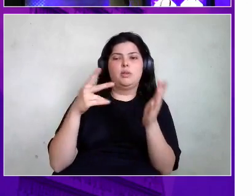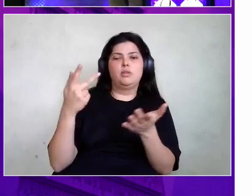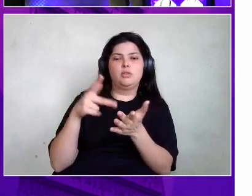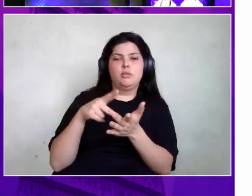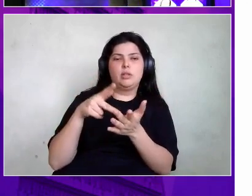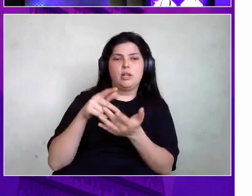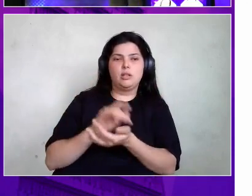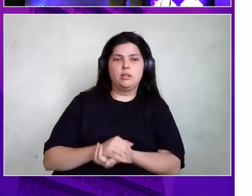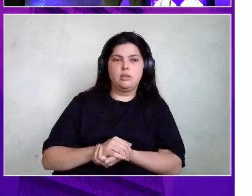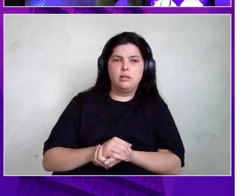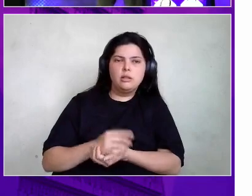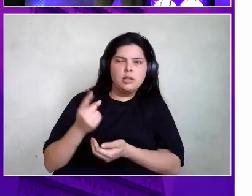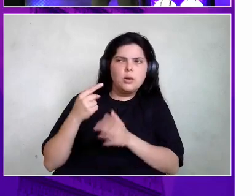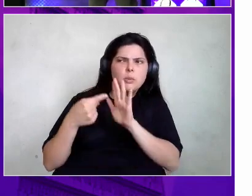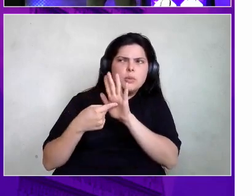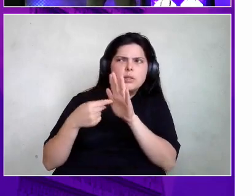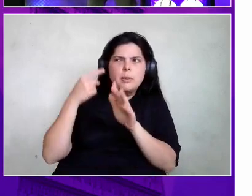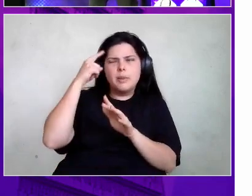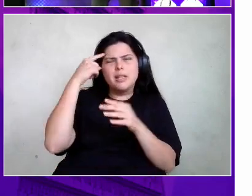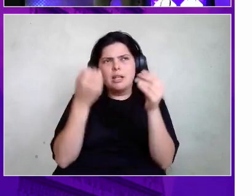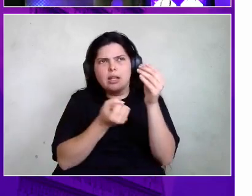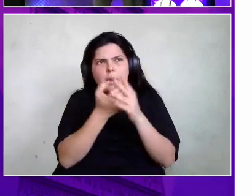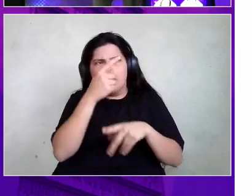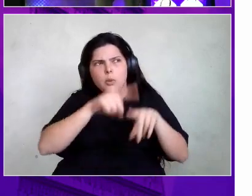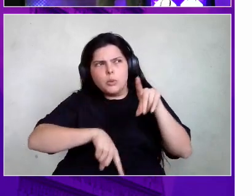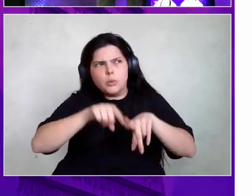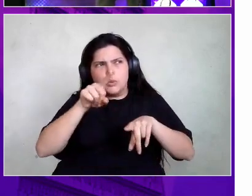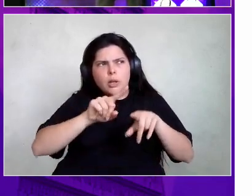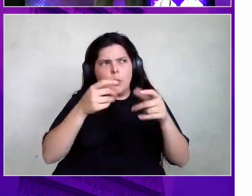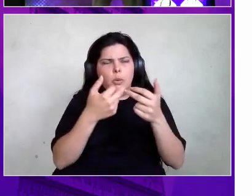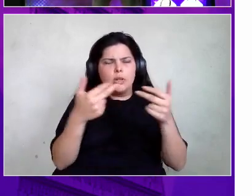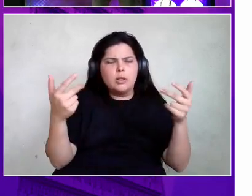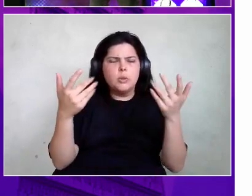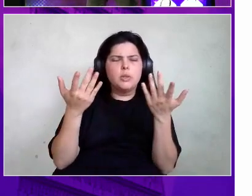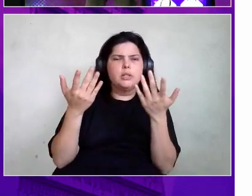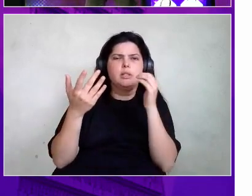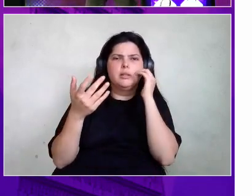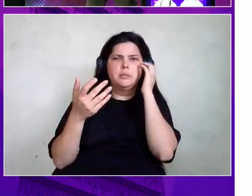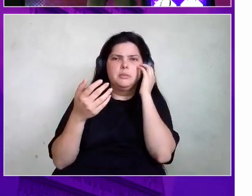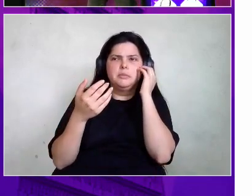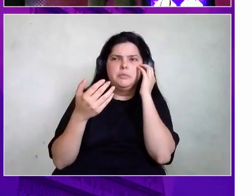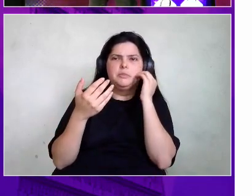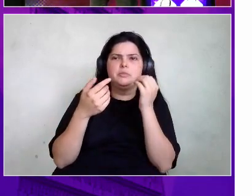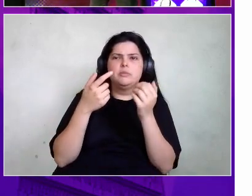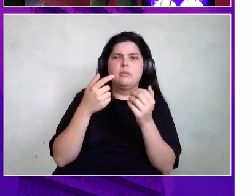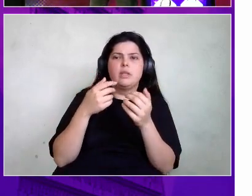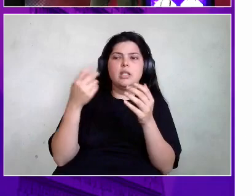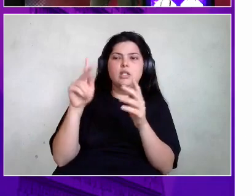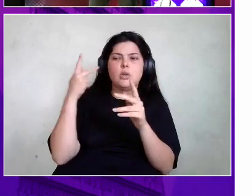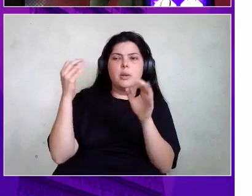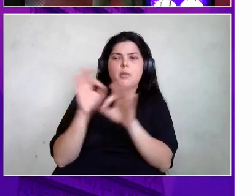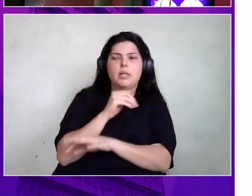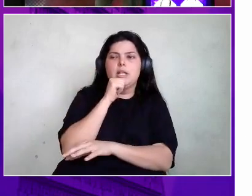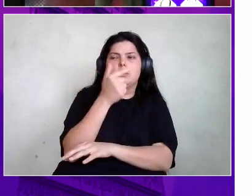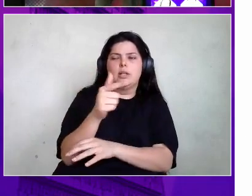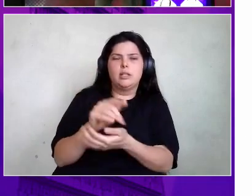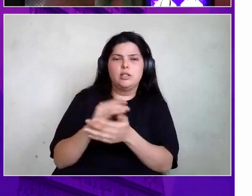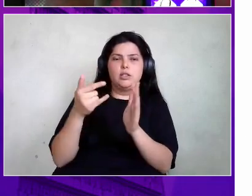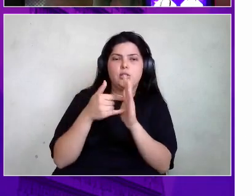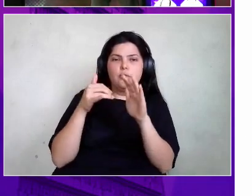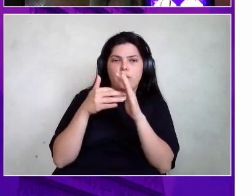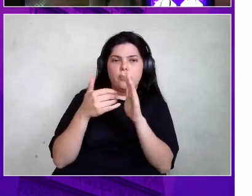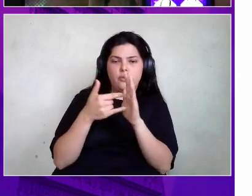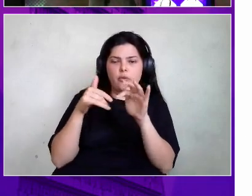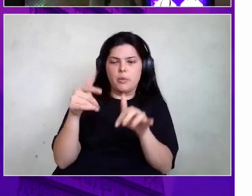questão de pensar em criação de produto ou qualquer coisa que aconteça antes de eu ter as histórias prontas para desenvolvimento. Existe uma outra jornada antes